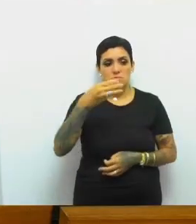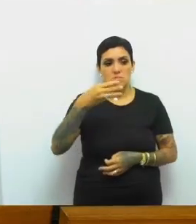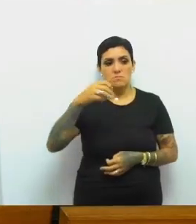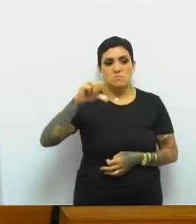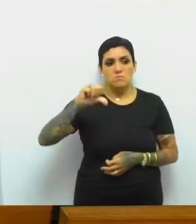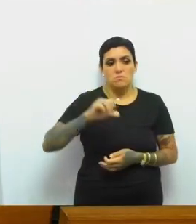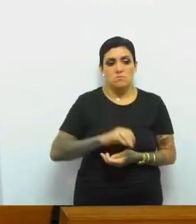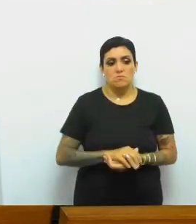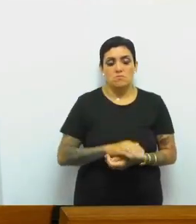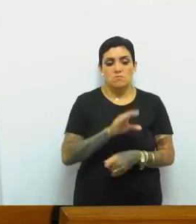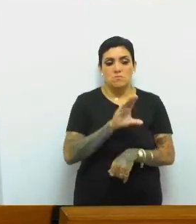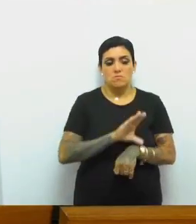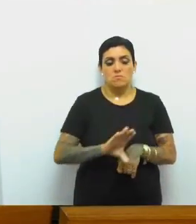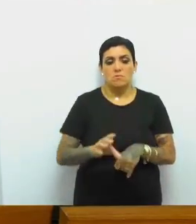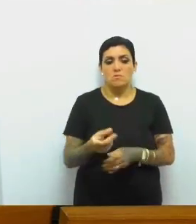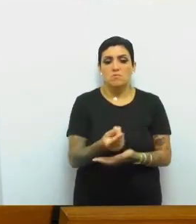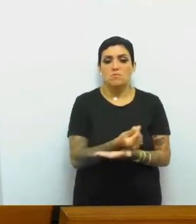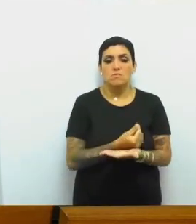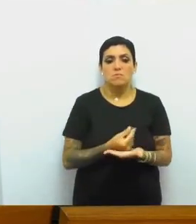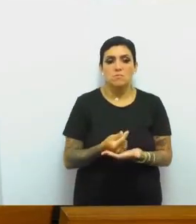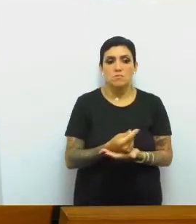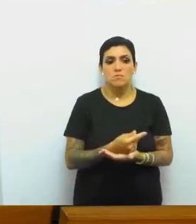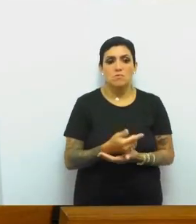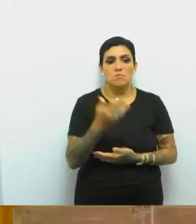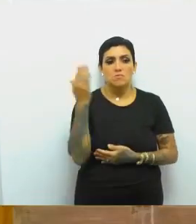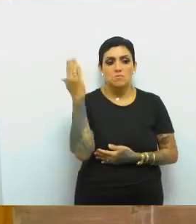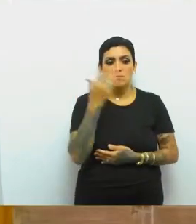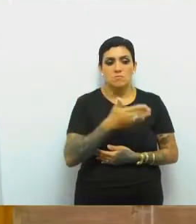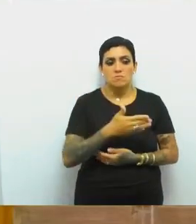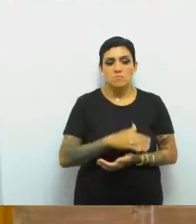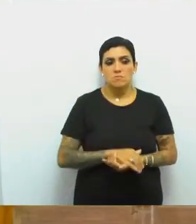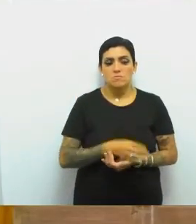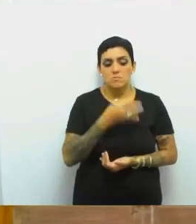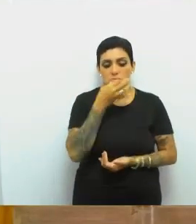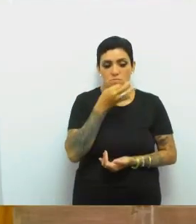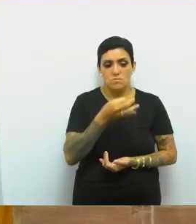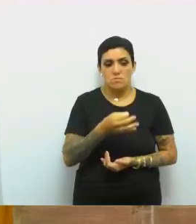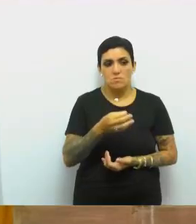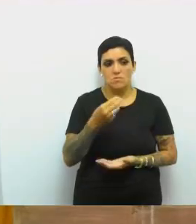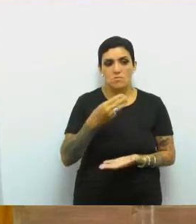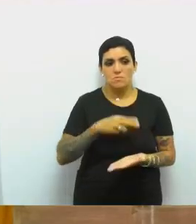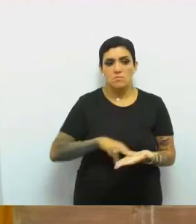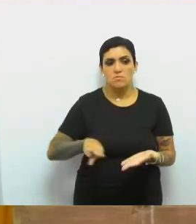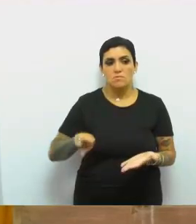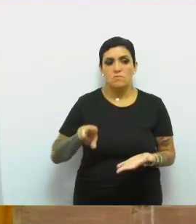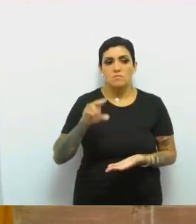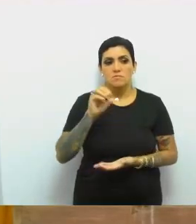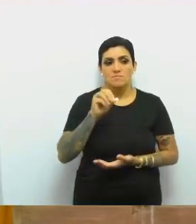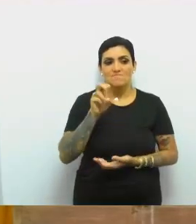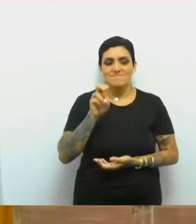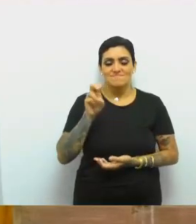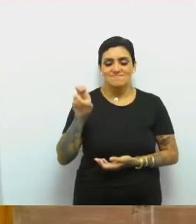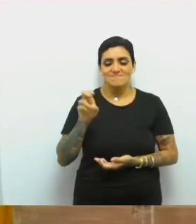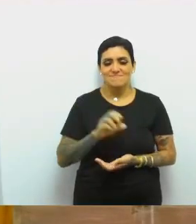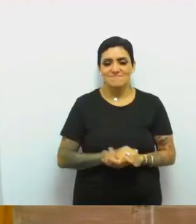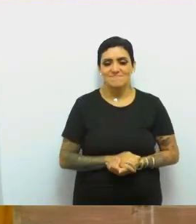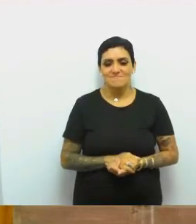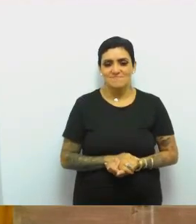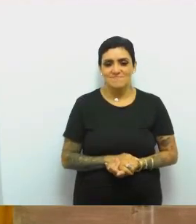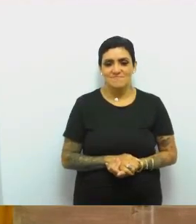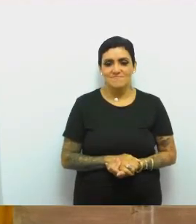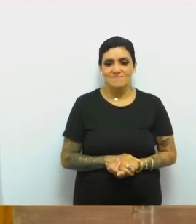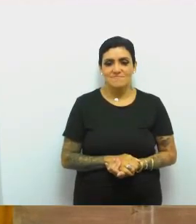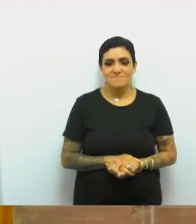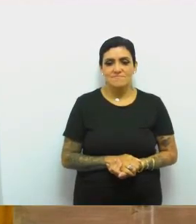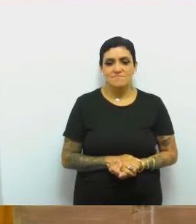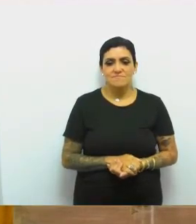Finanças, opinando pela aprovação do projeto de lei 063, objeto da mensagem 055, de autoria do prefeito municipal, que dispõe